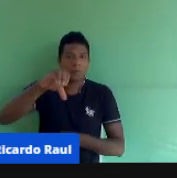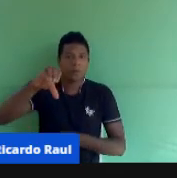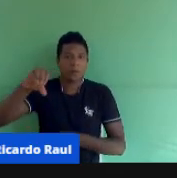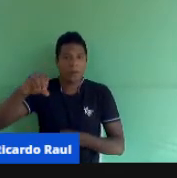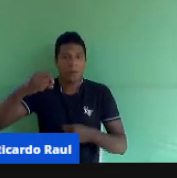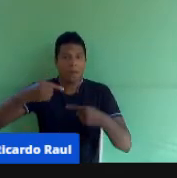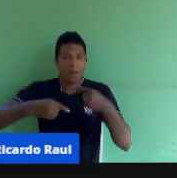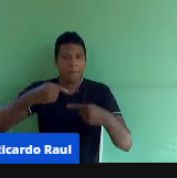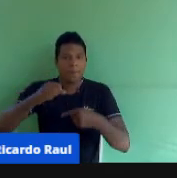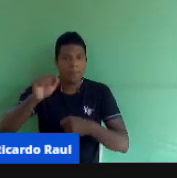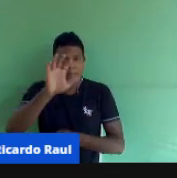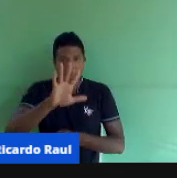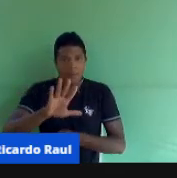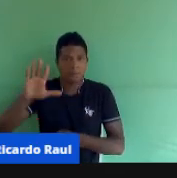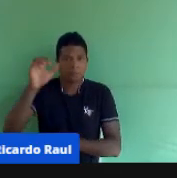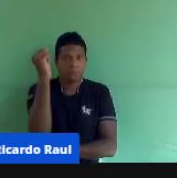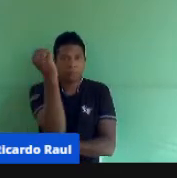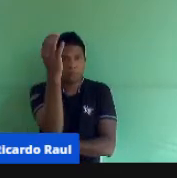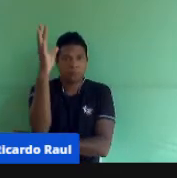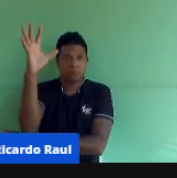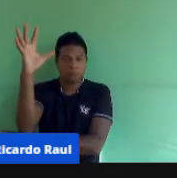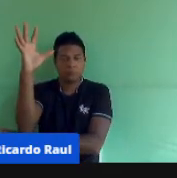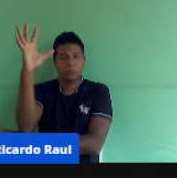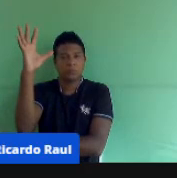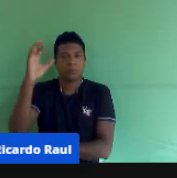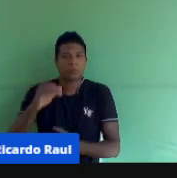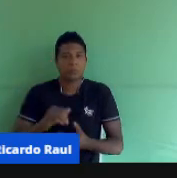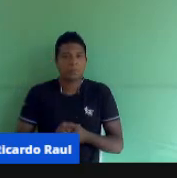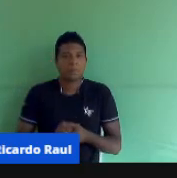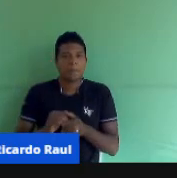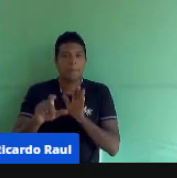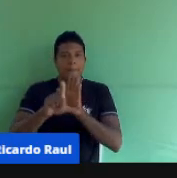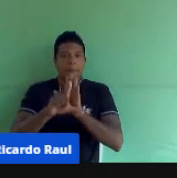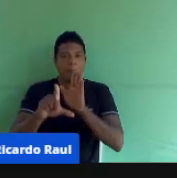de Educação Ambiental, né, que foi colocada aí pela Lei